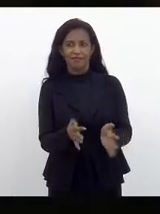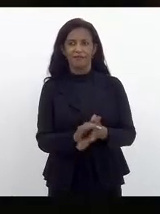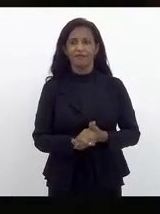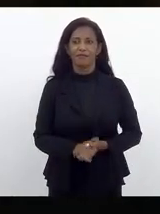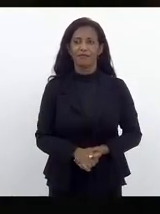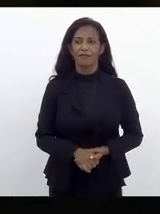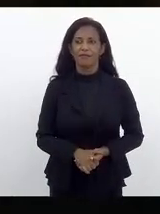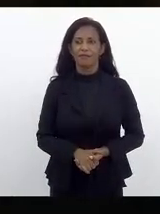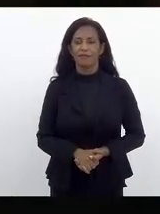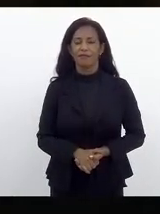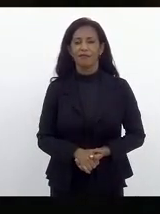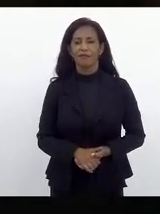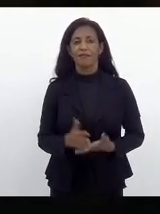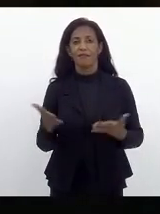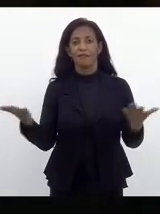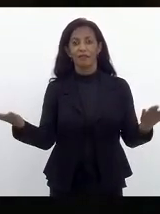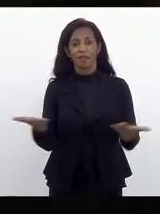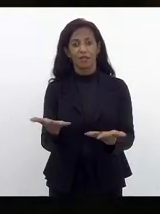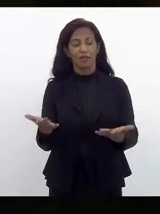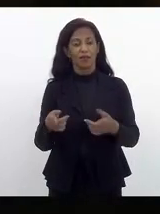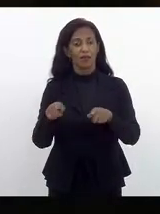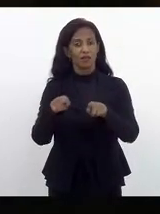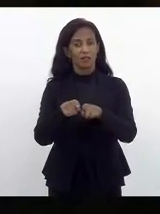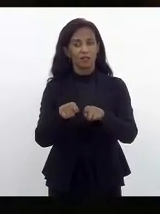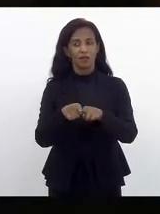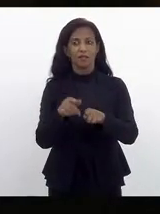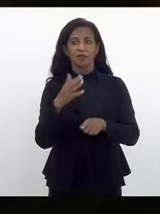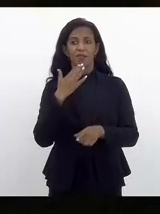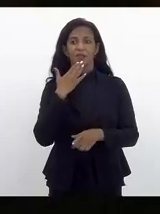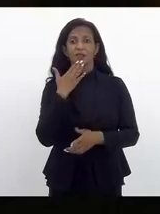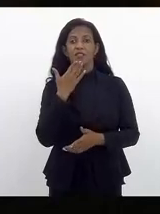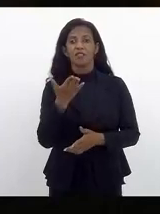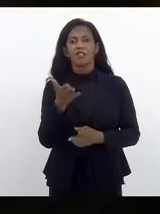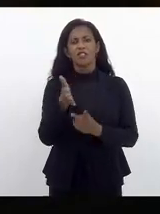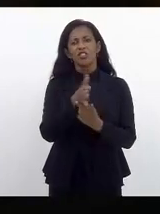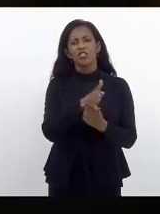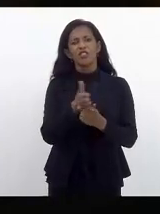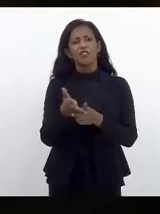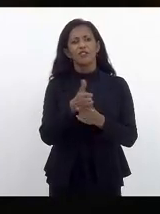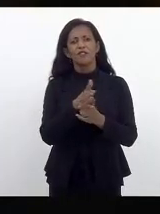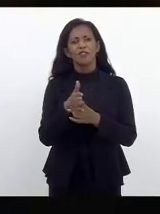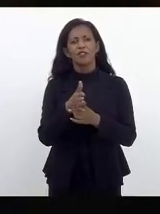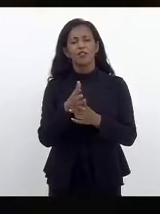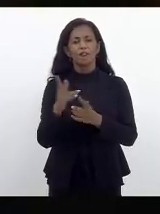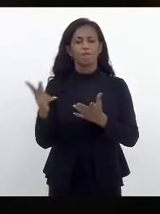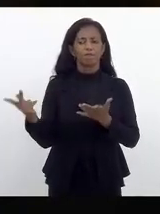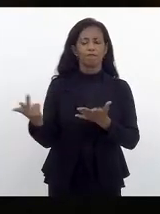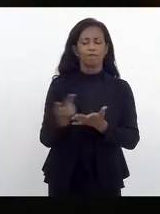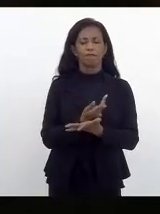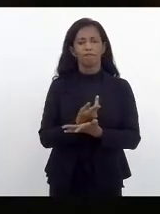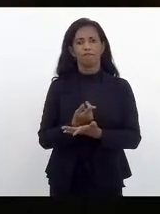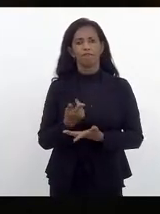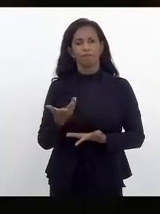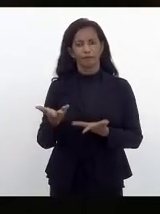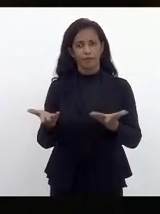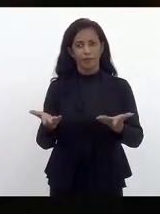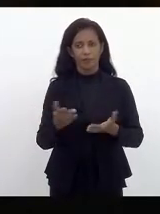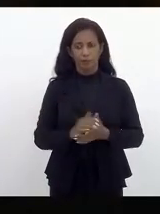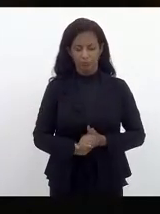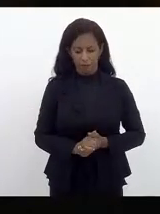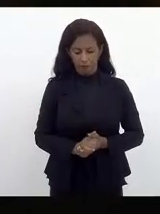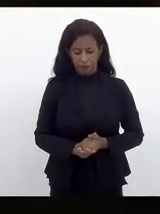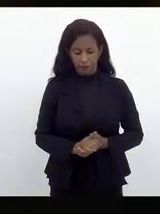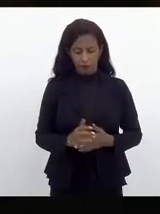Mas eu queria agora, nesse momento, também dividir algo com todos vocês, o que tem acontecido. Hoje